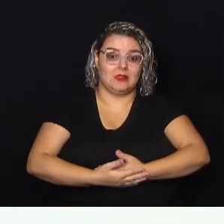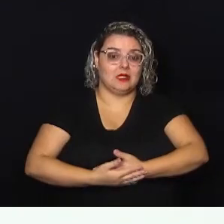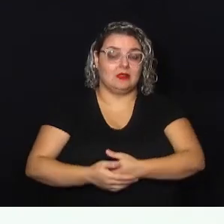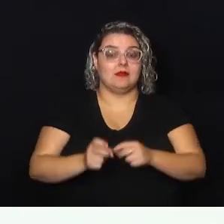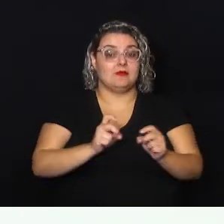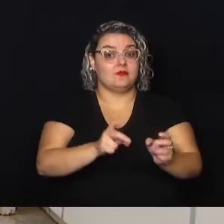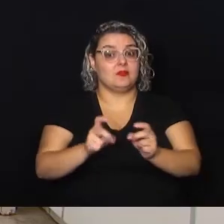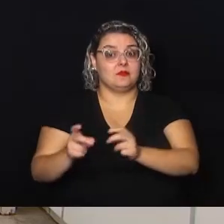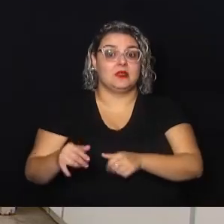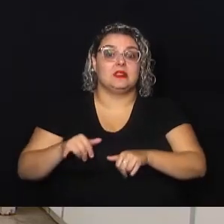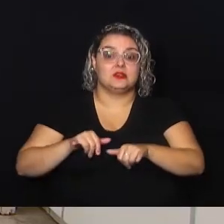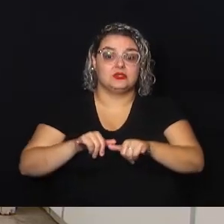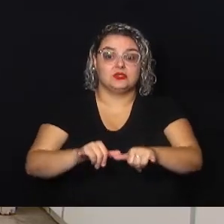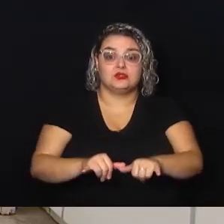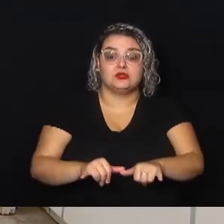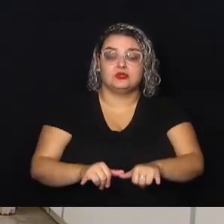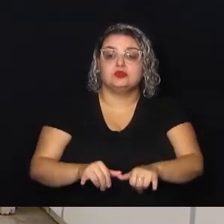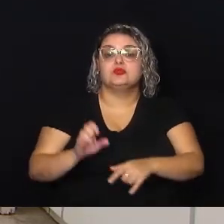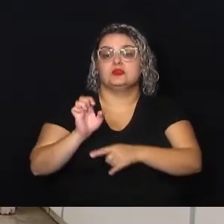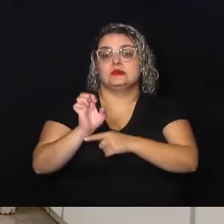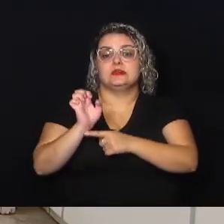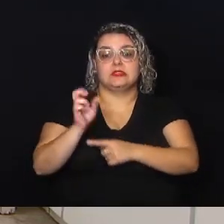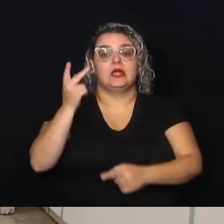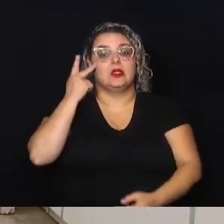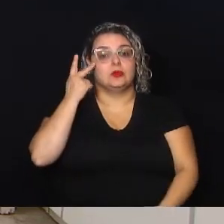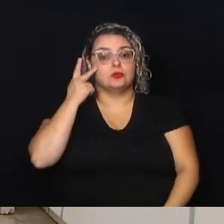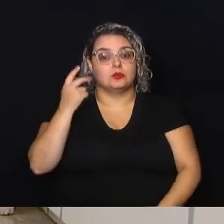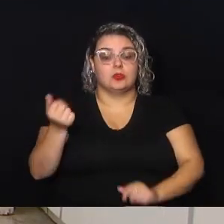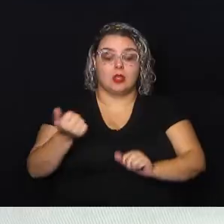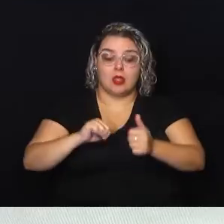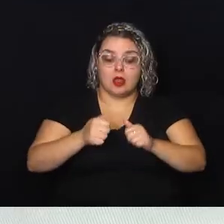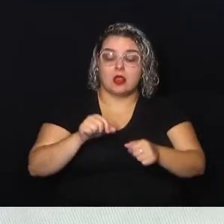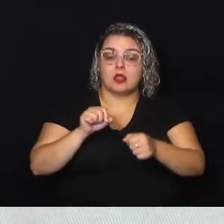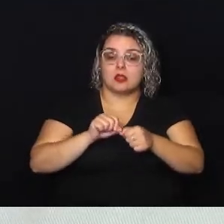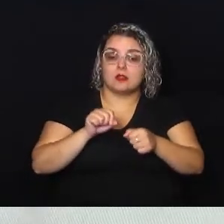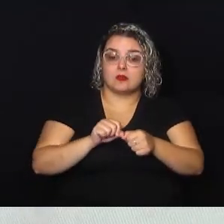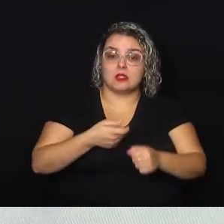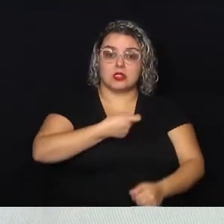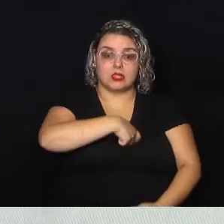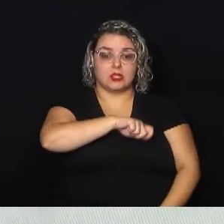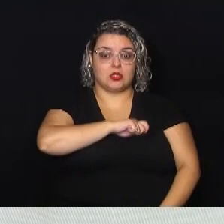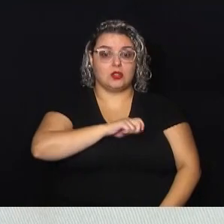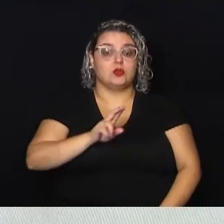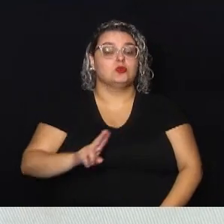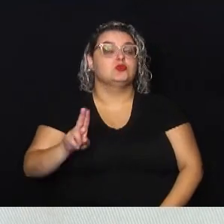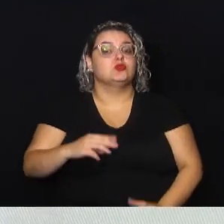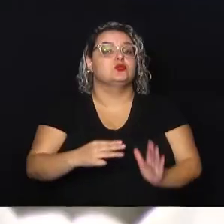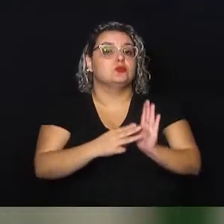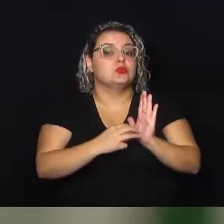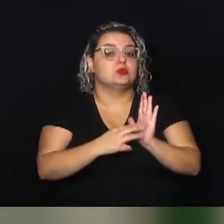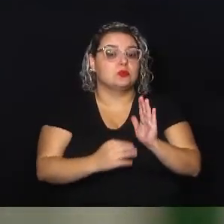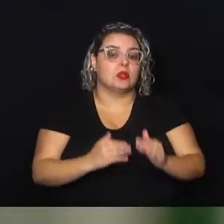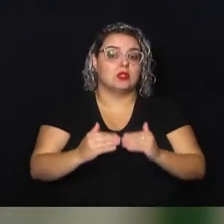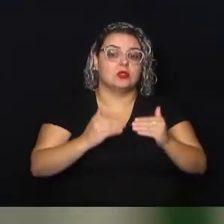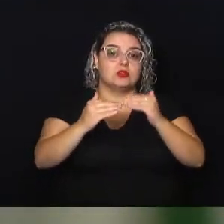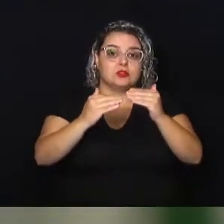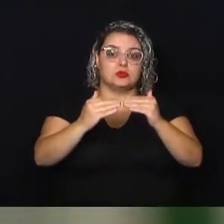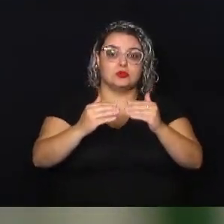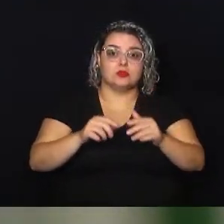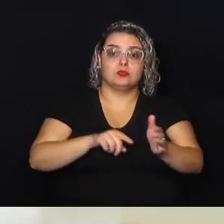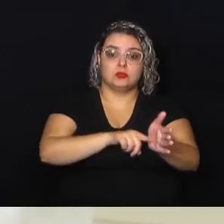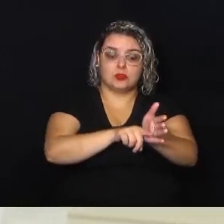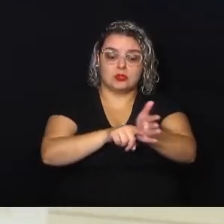bebês comercializados em supermercados no Estado de São Paulo a análise feita na Espanha usou metodologia